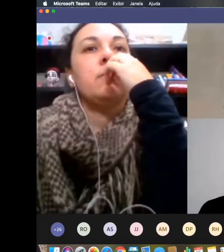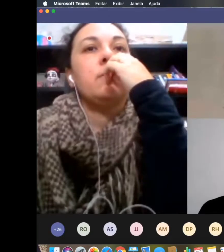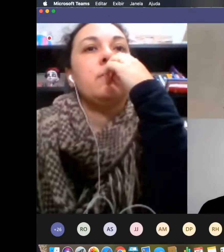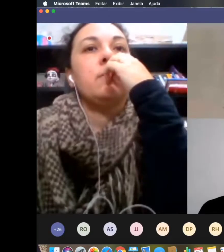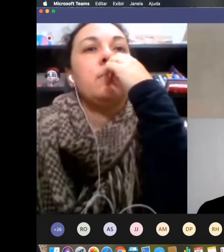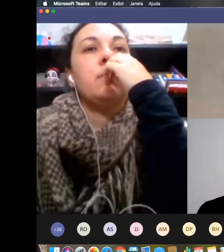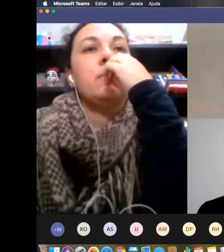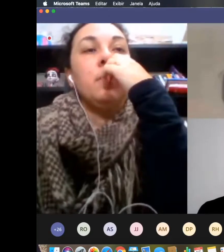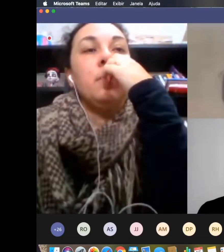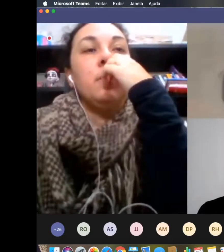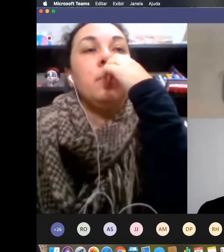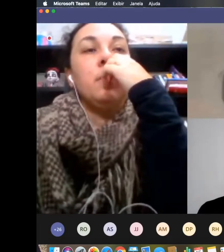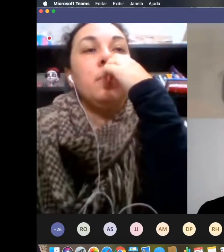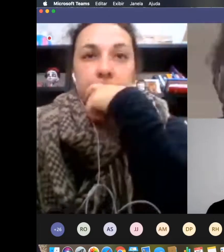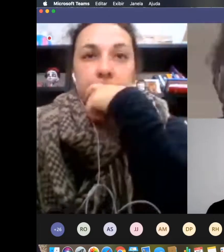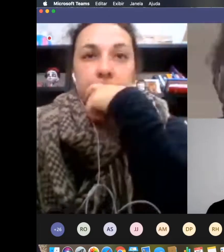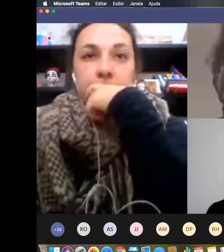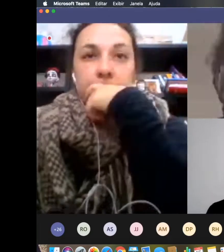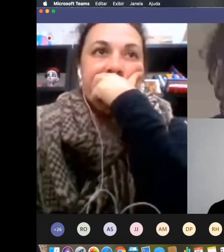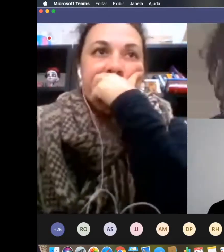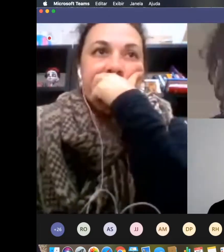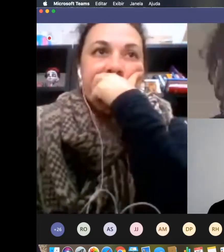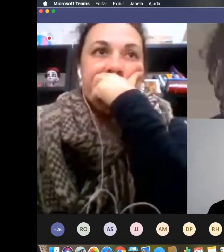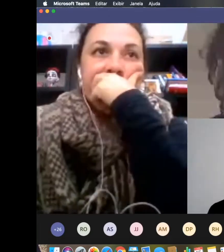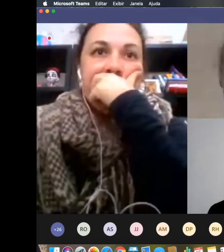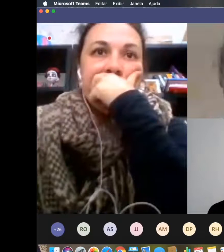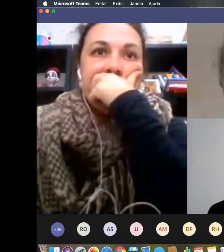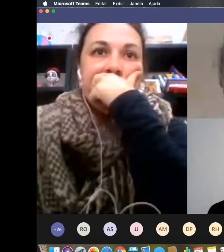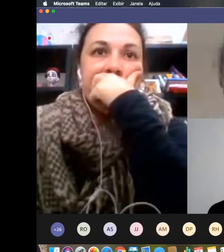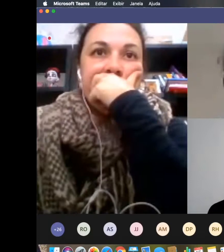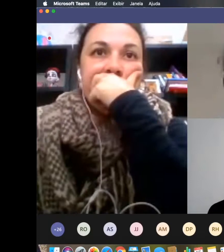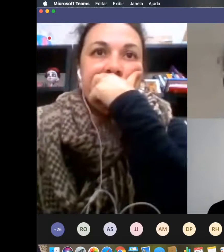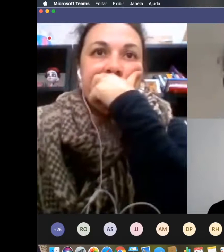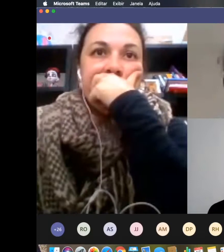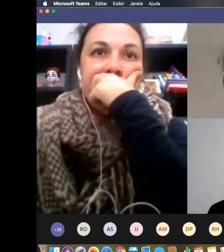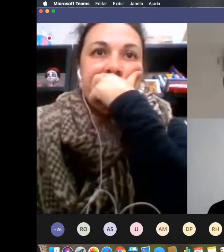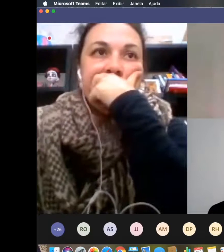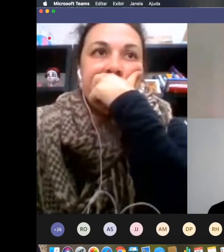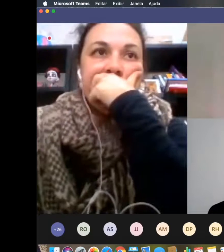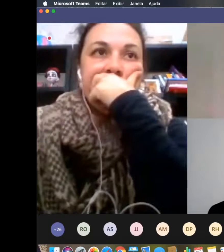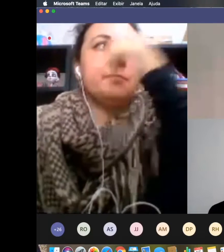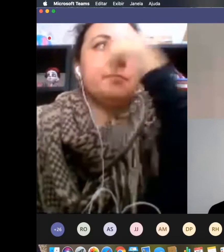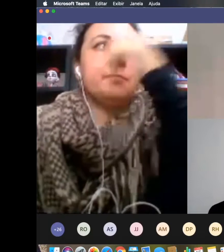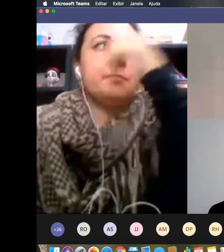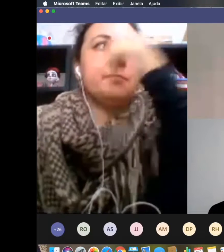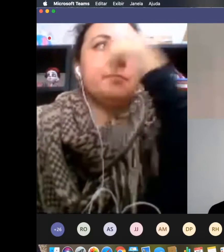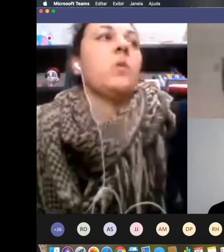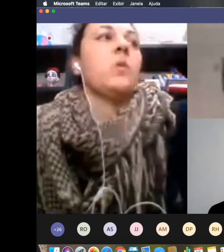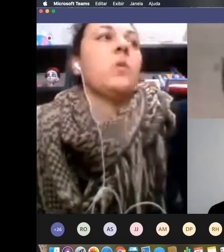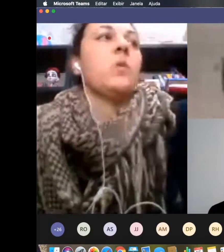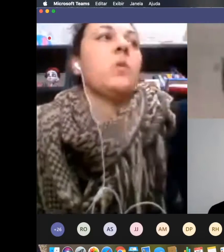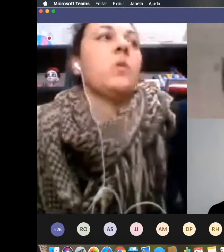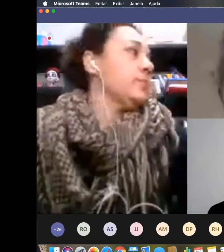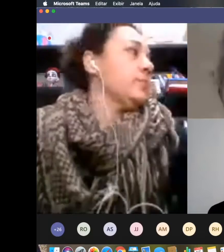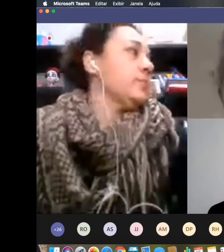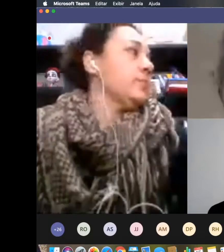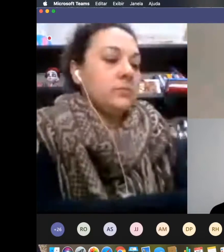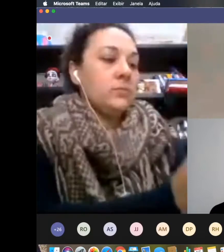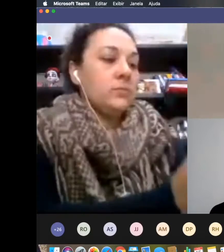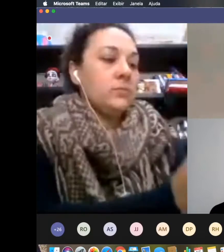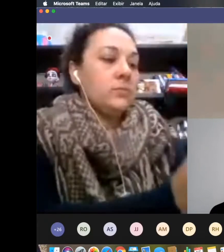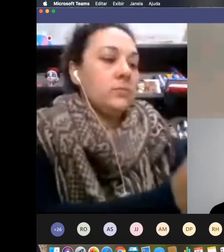Os dados estavam em bibliotecas, estavam ubicados em textos, em artigos científicos. Claro, ninguém poderia acessar